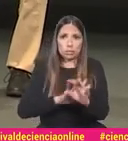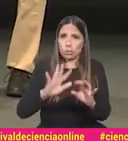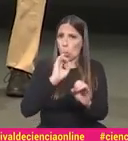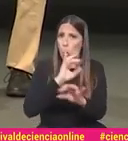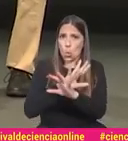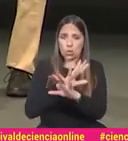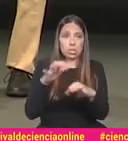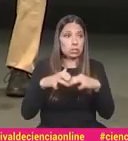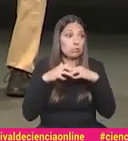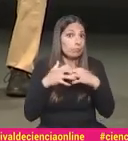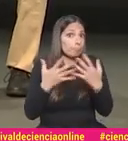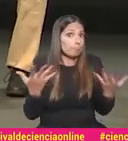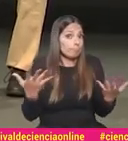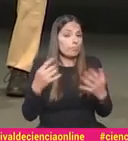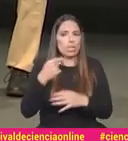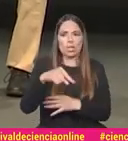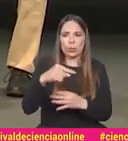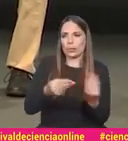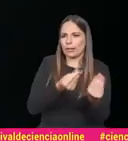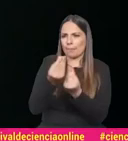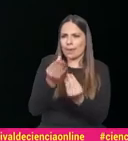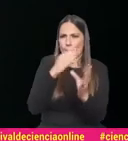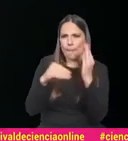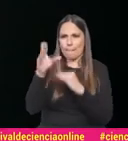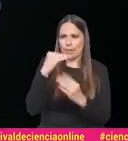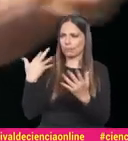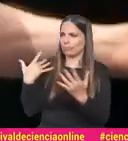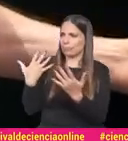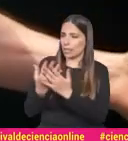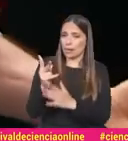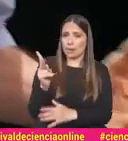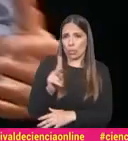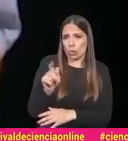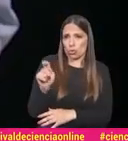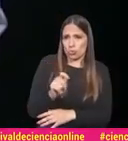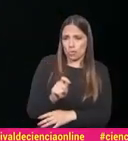de incerteza. E a única forma que aprendemos ao longo destes meses e que